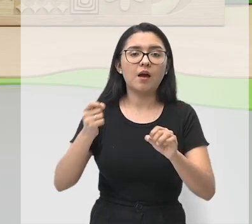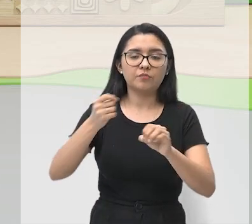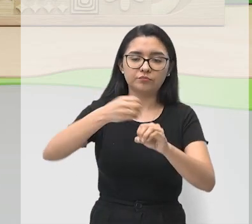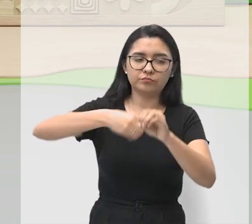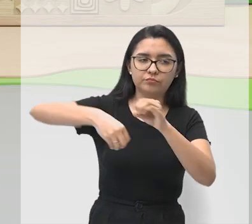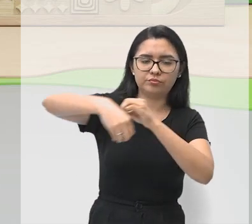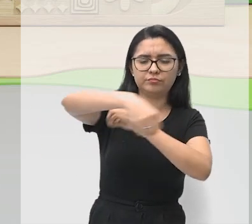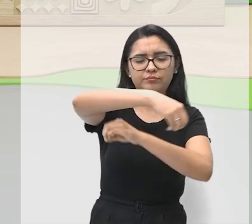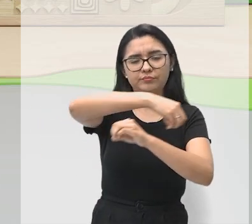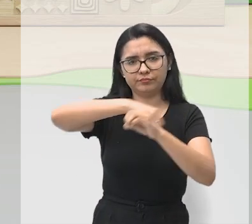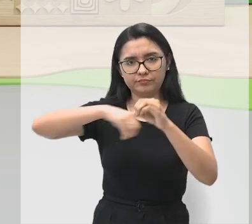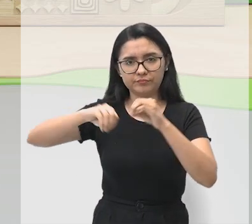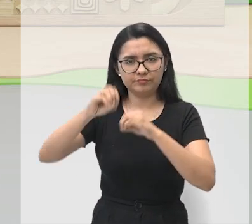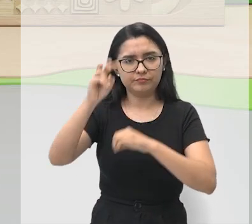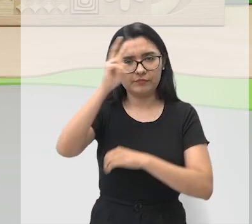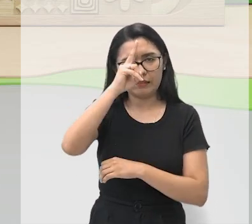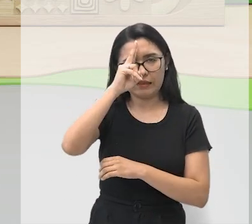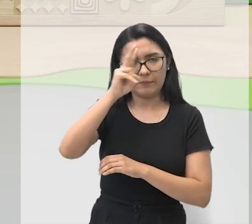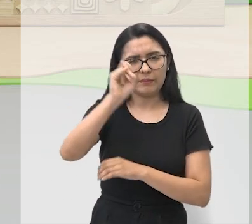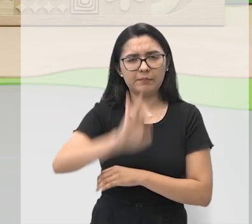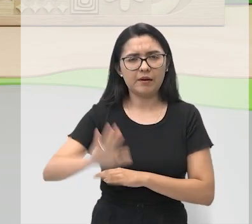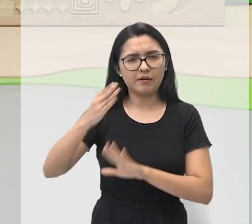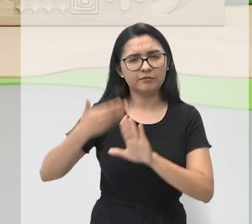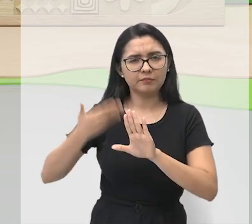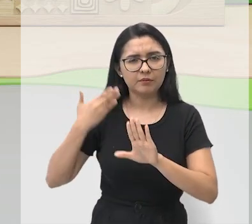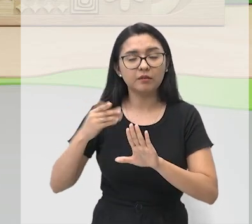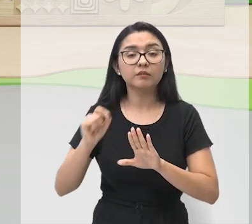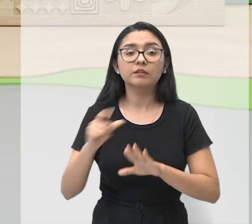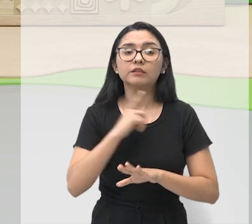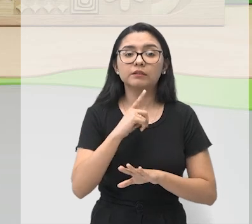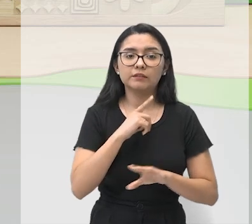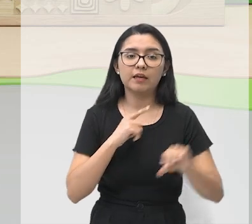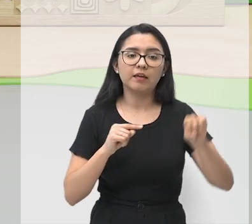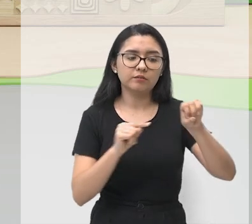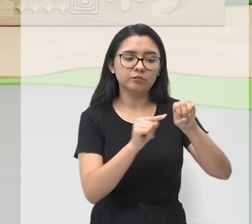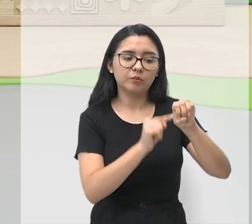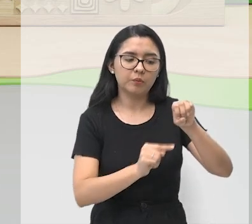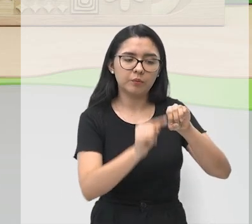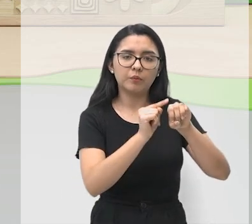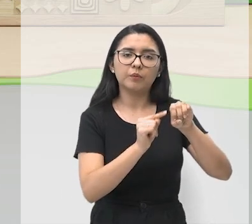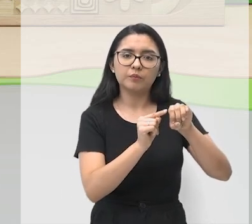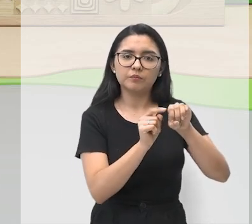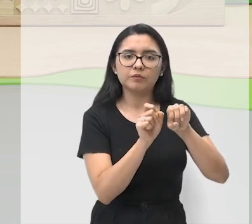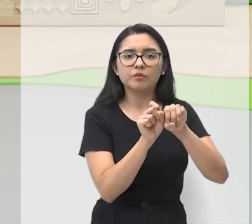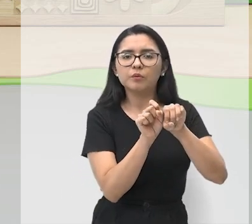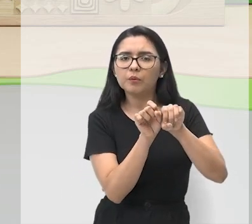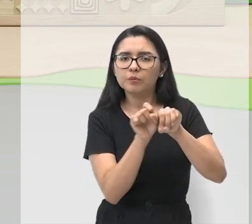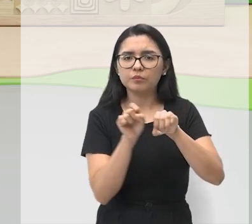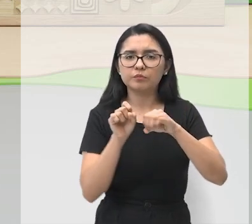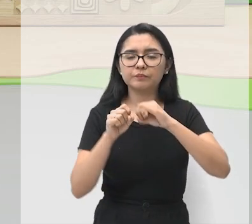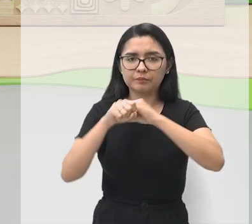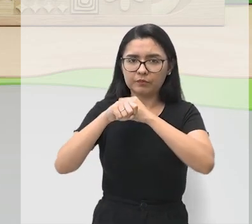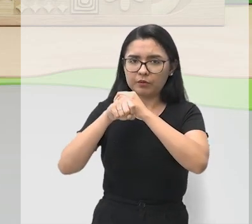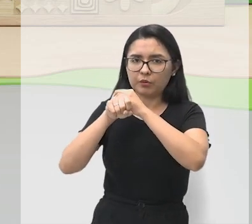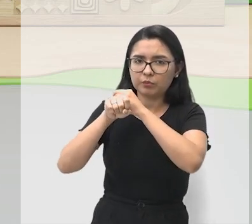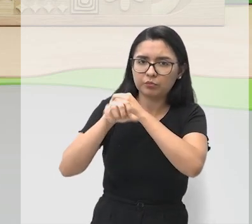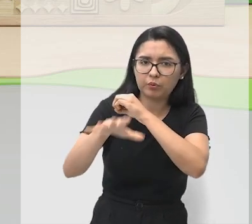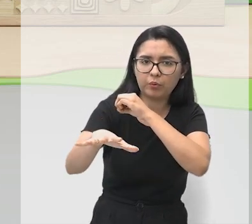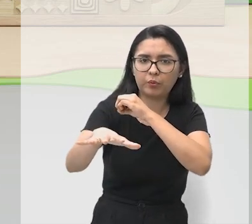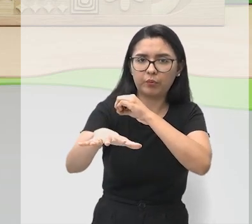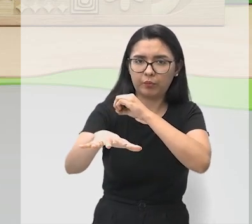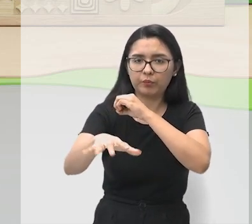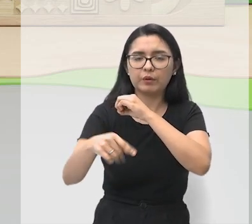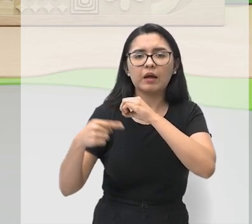sistema solar. Lembra da imagem anterior? Nós temos o início, que parece ali uma expansão,